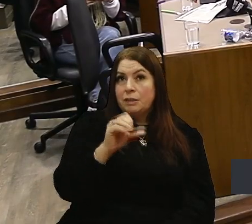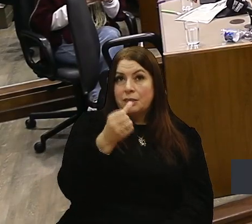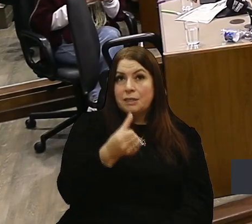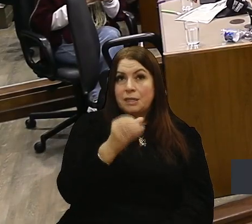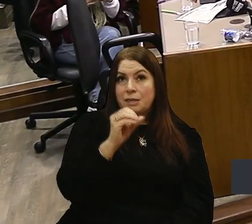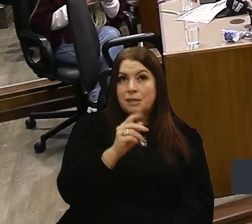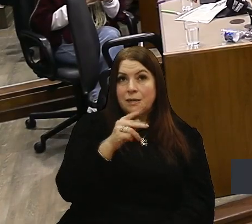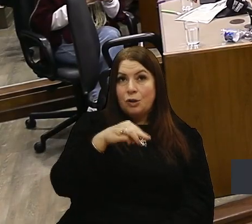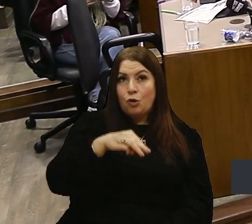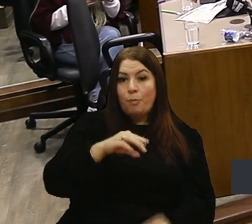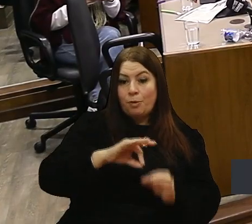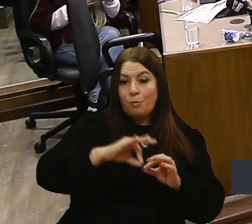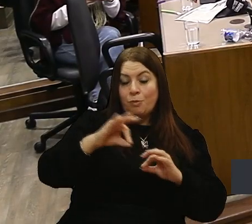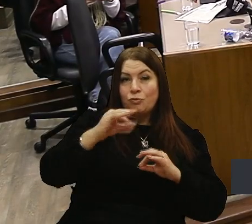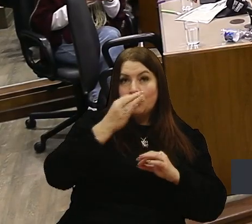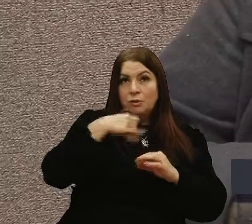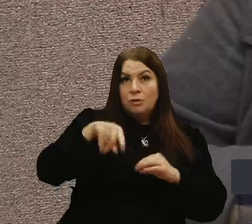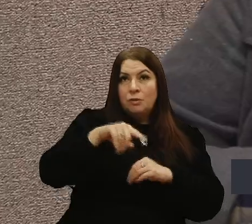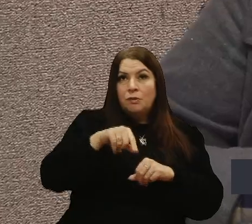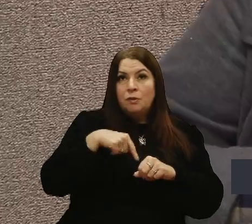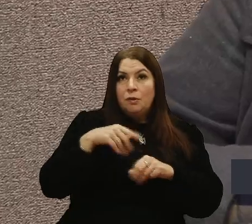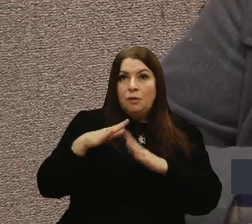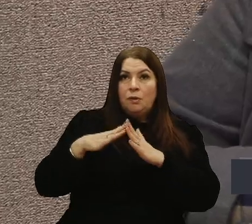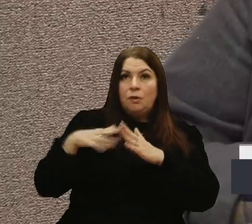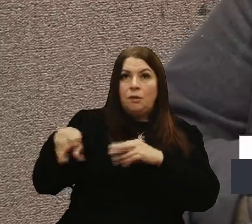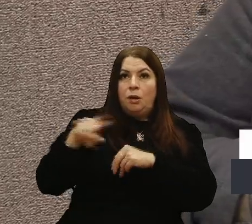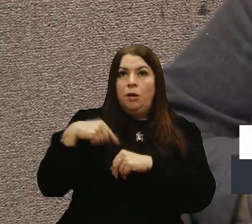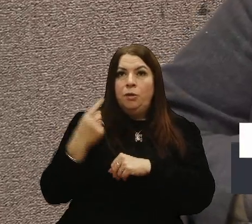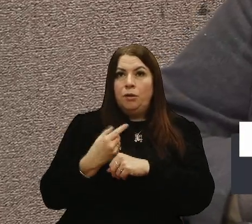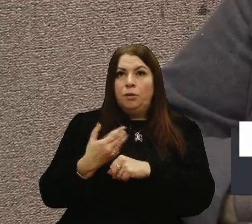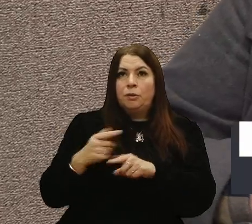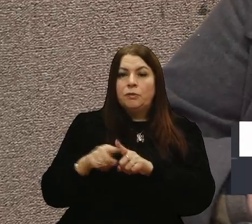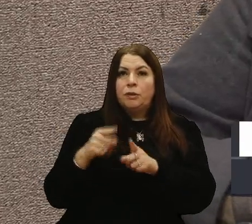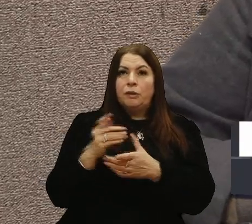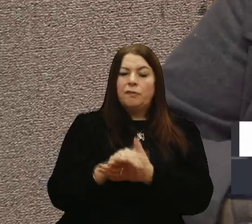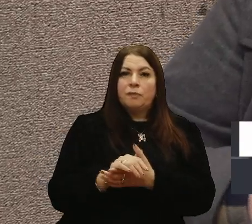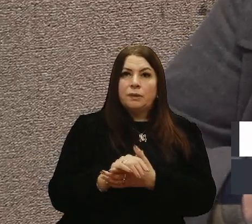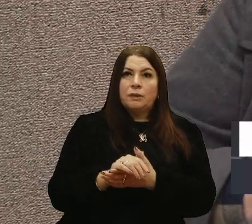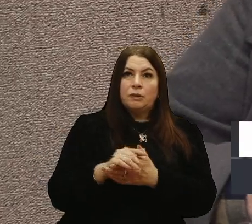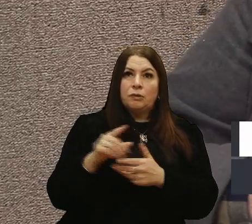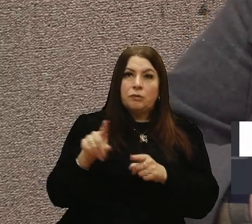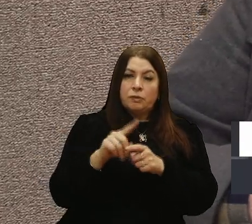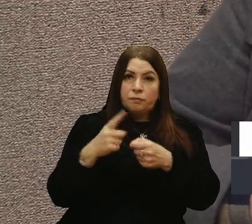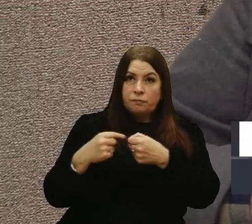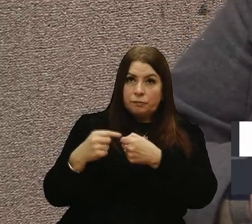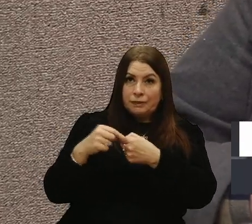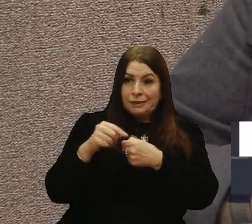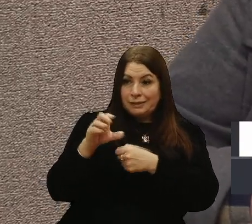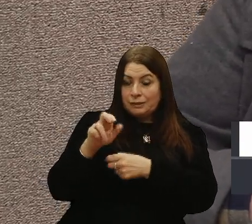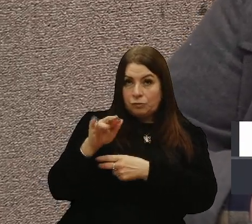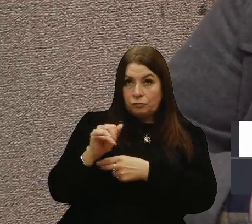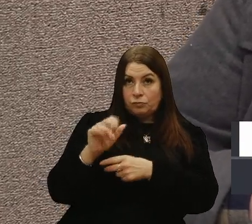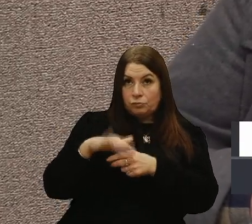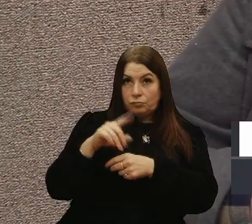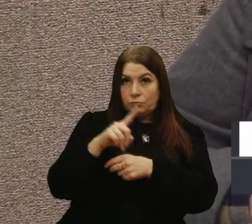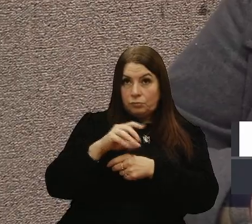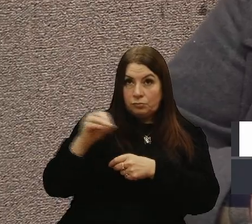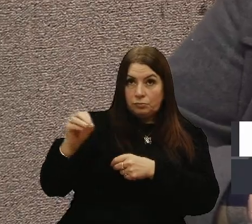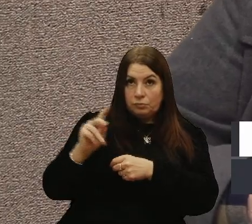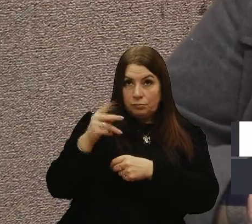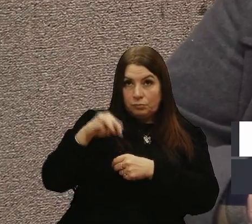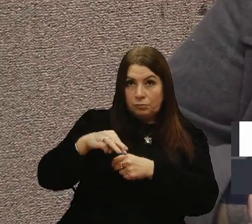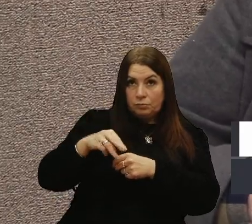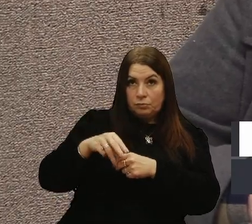Sul. Essa semana eu falava com um morador, um amigo da cidade de Juí, e contava a ele que dentro de Criúva nós temos mais de 1.000 quilômetros de estrada de